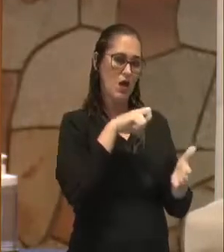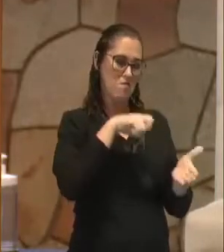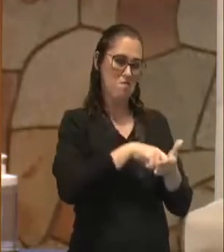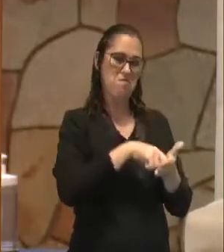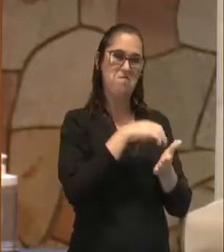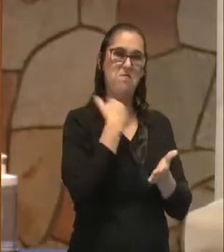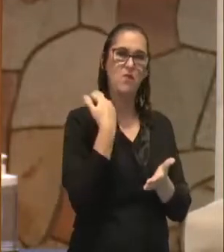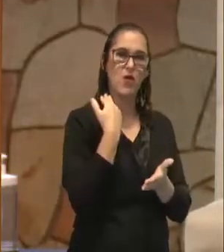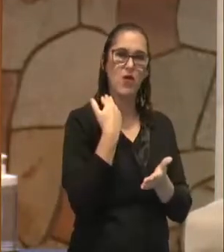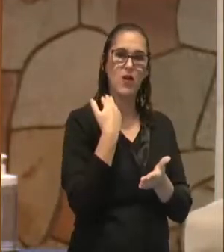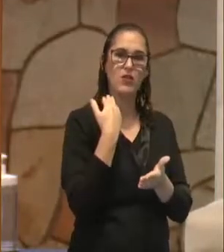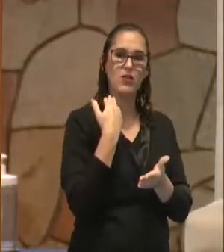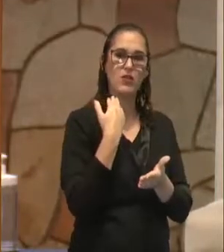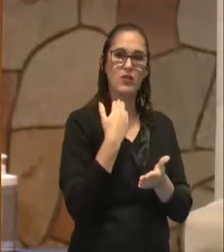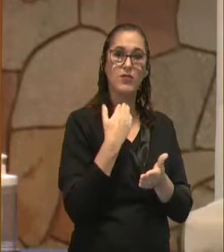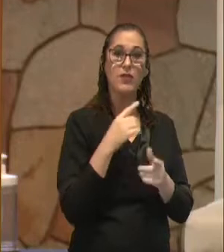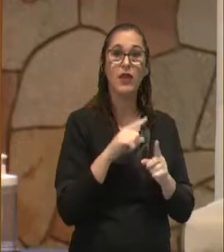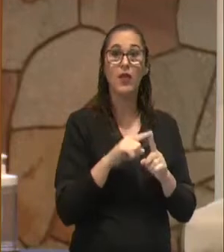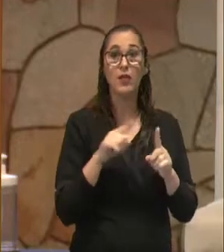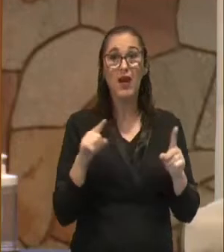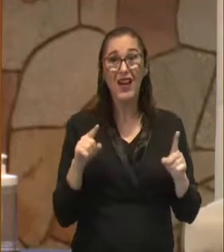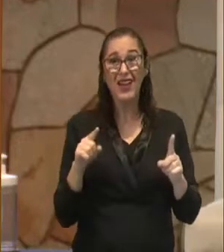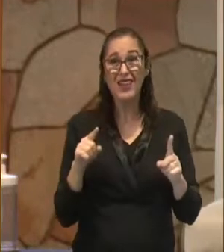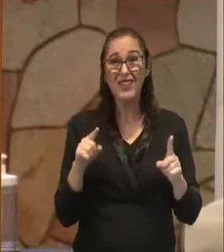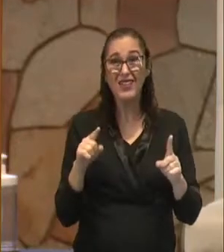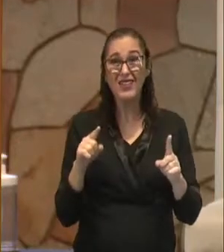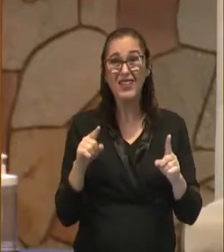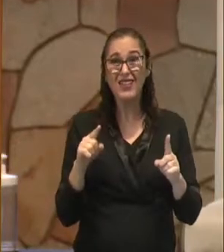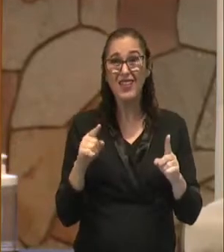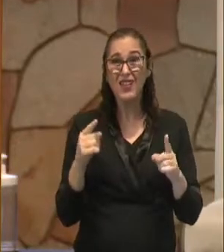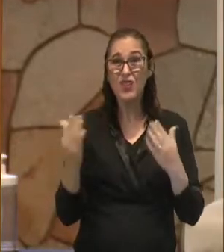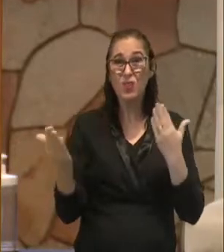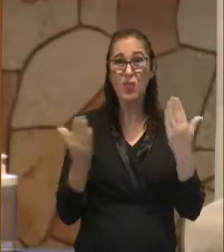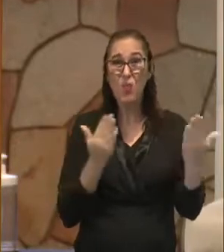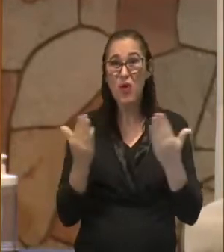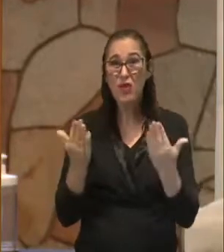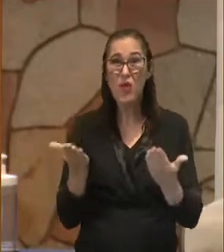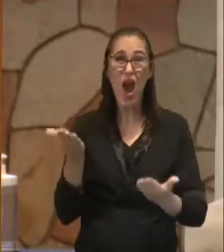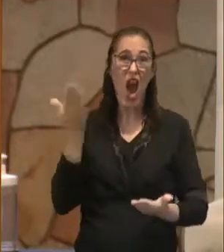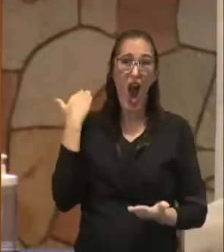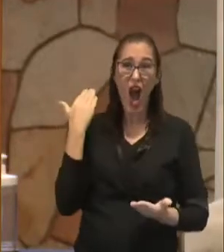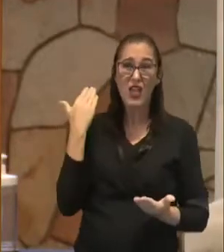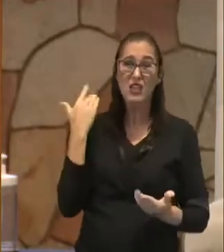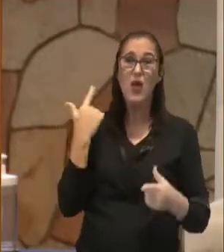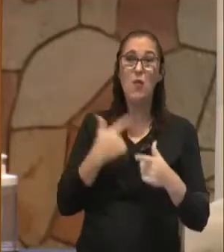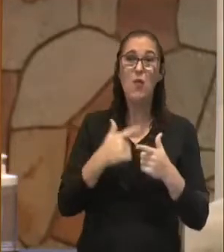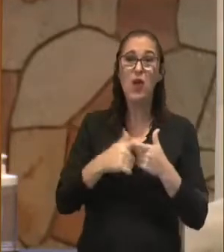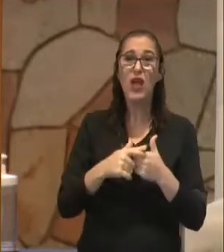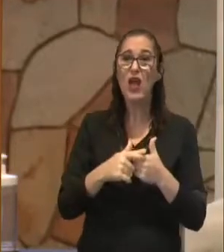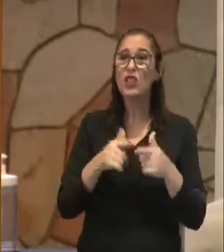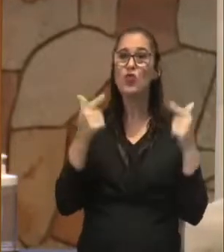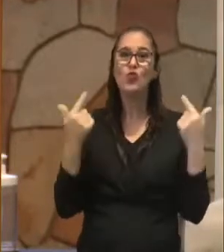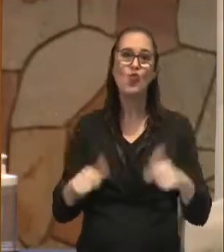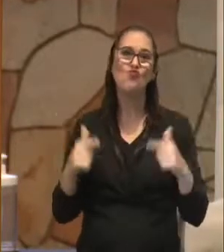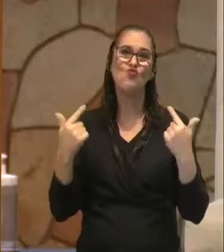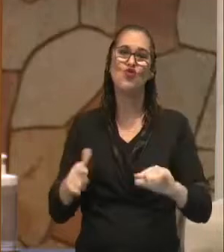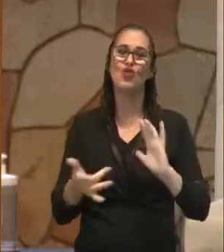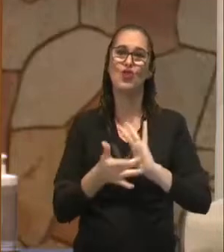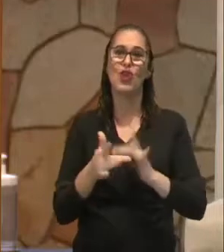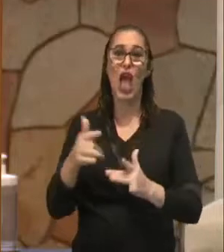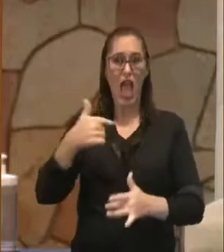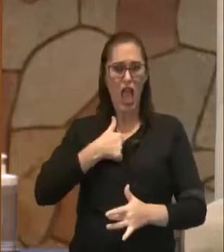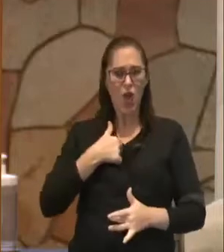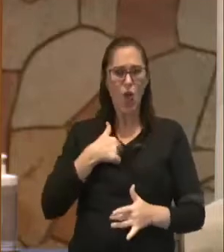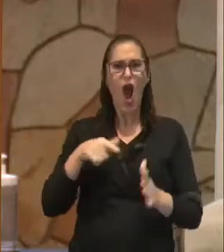morte. Nós éramos assim. Você era assim sem Jesus. Eu era assim sem